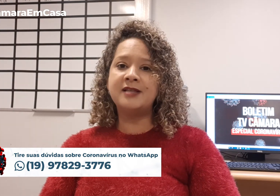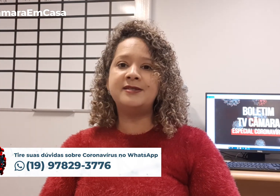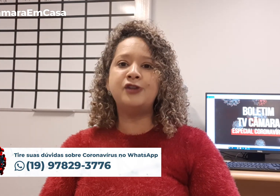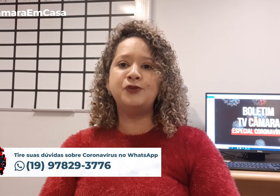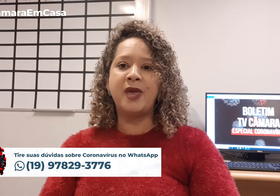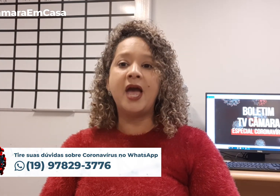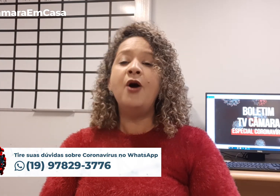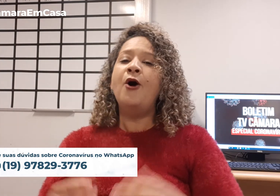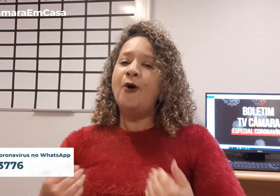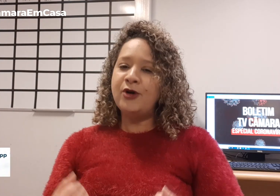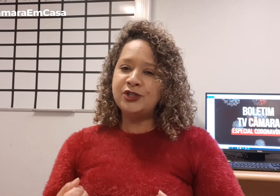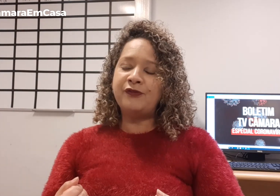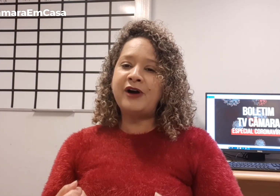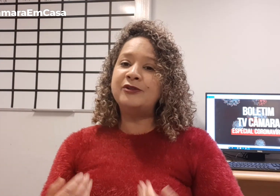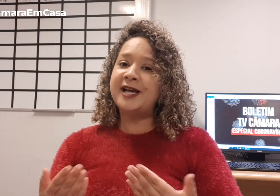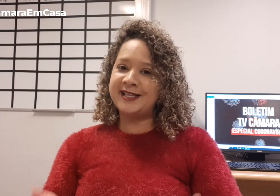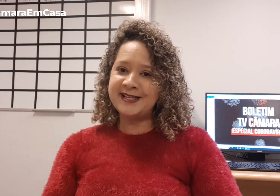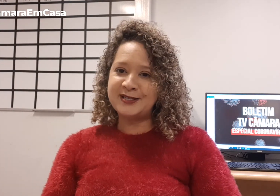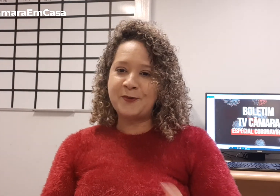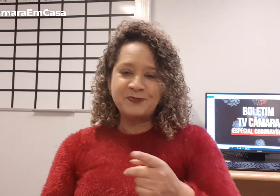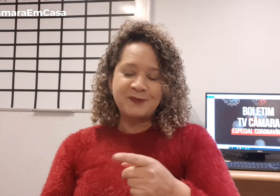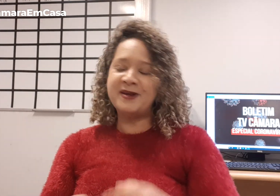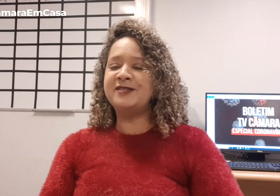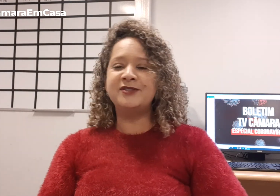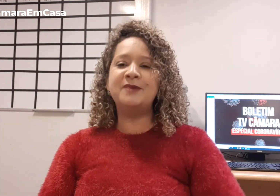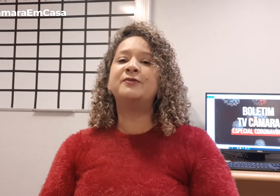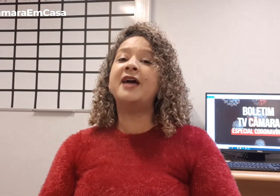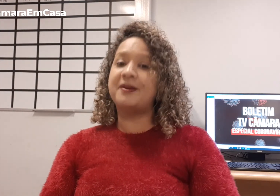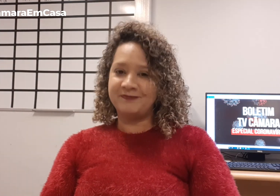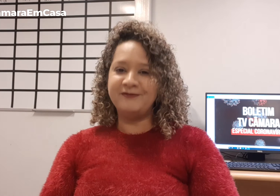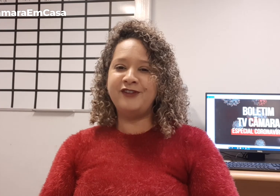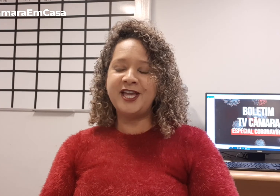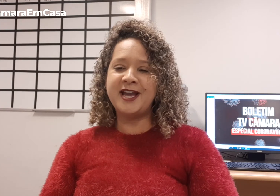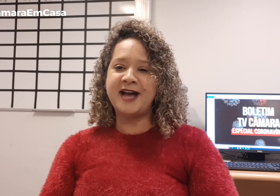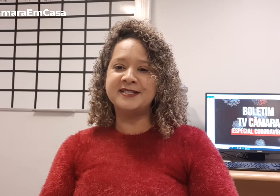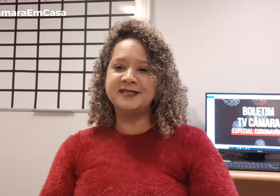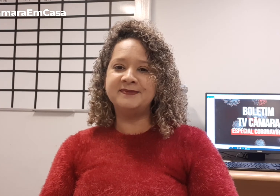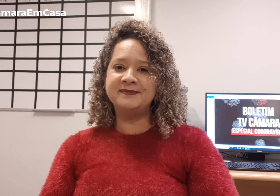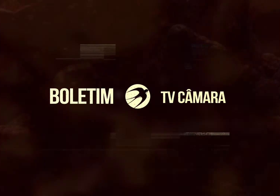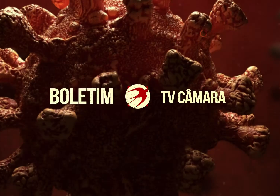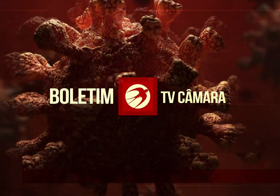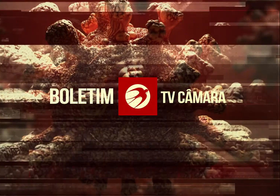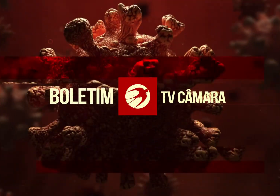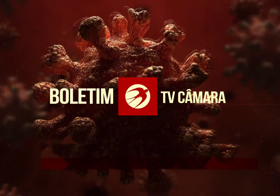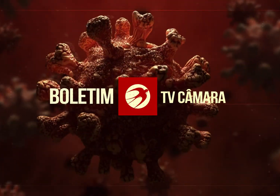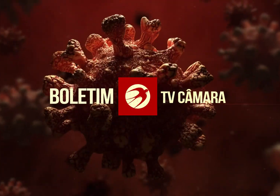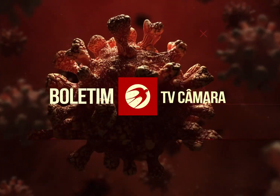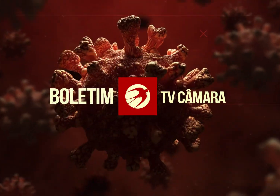19 97829 3776. Hoje eu falo da redação, mas se você puder, fique em casa.